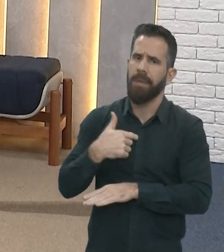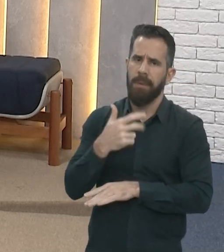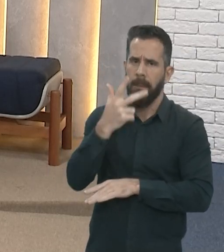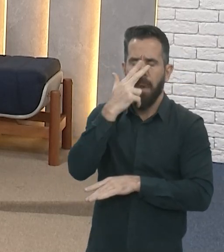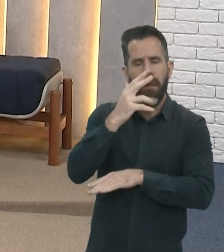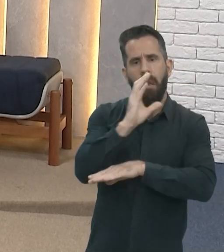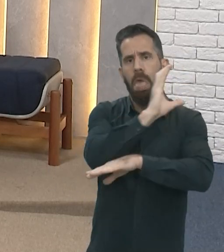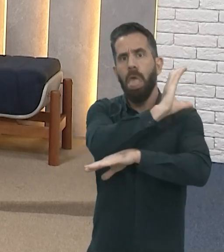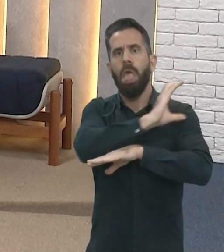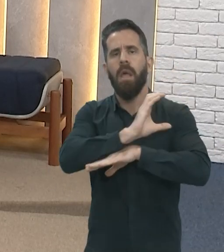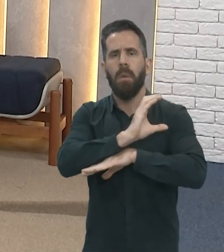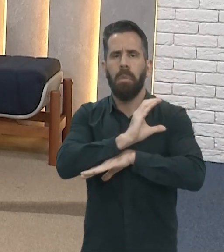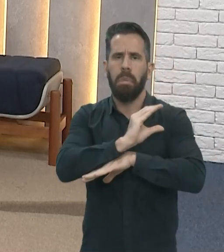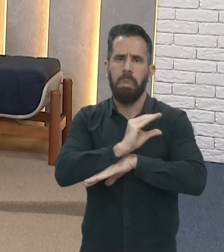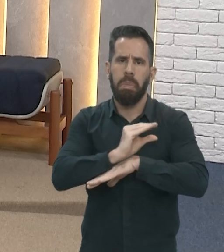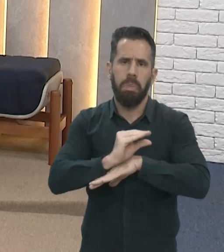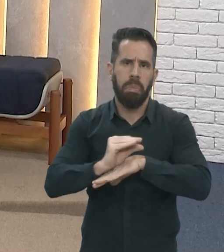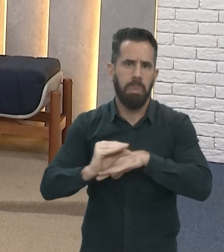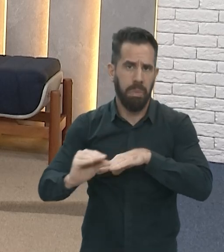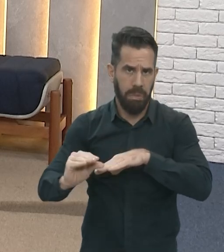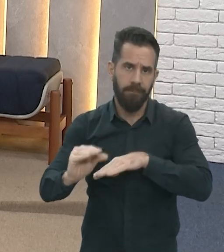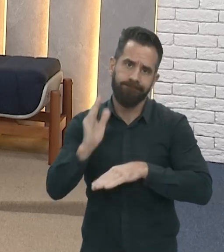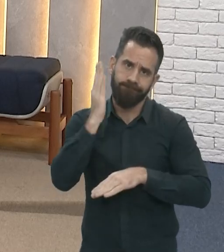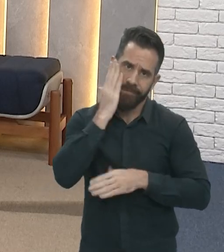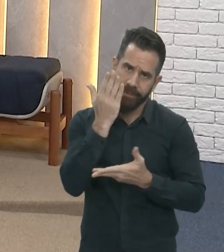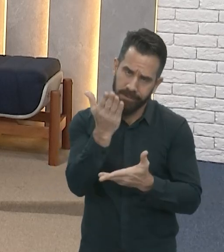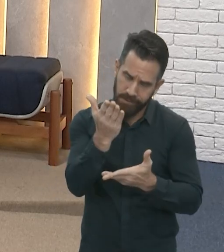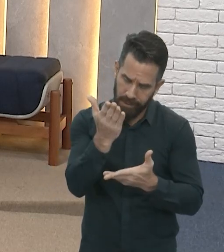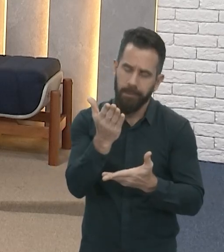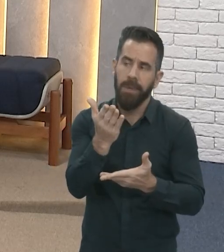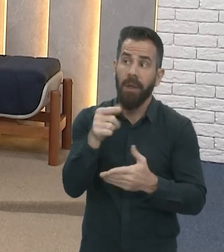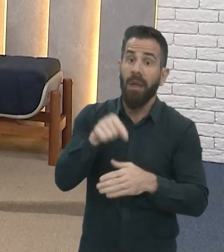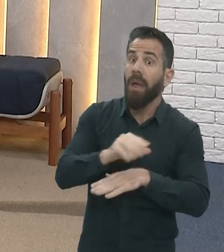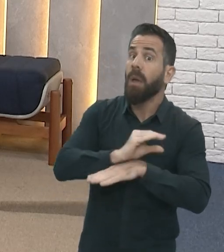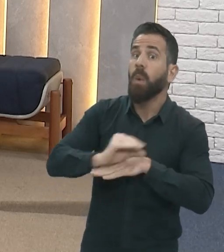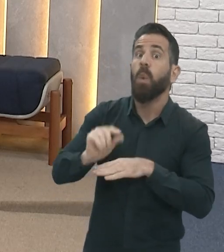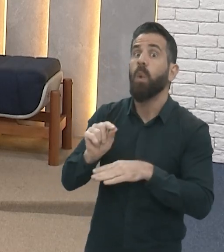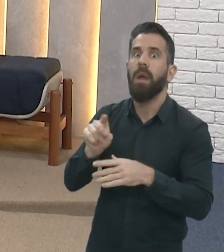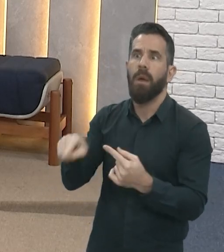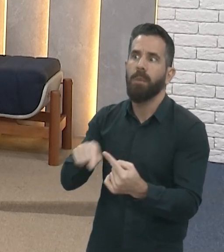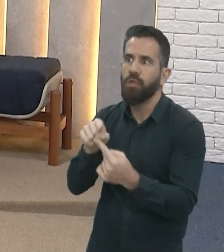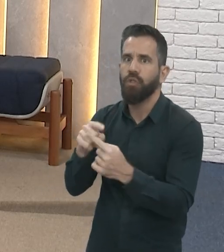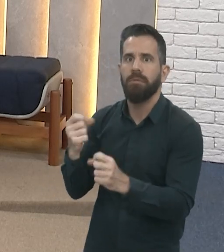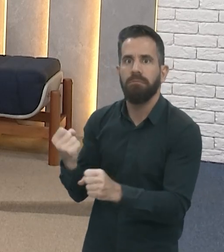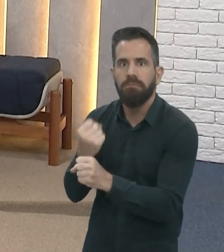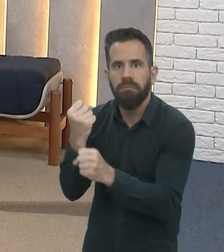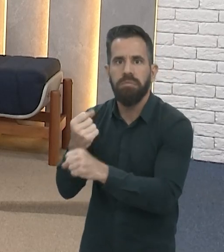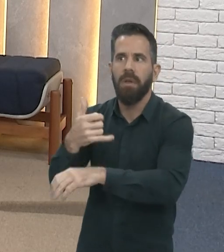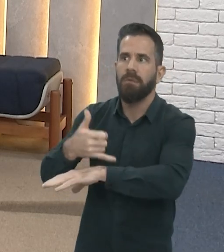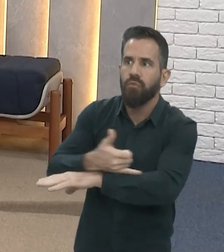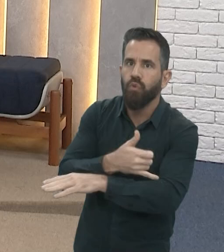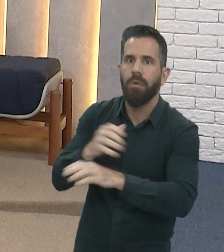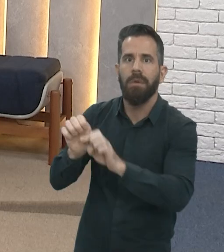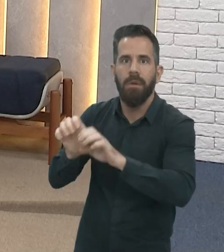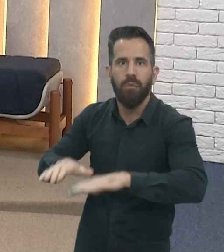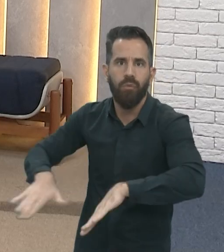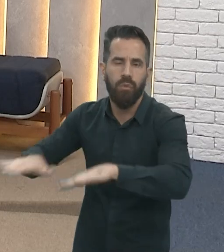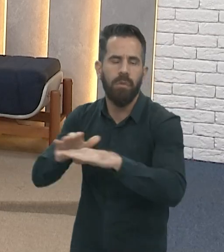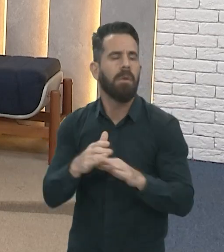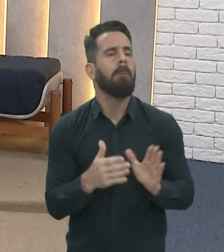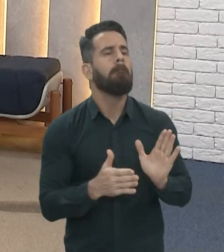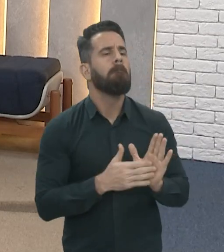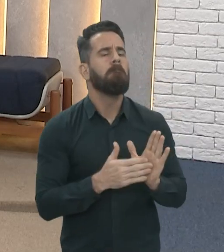equipamentos e manutenção. Quais são as propostas para enfrentar esses desafios? Bem, a universidade vem